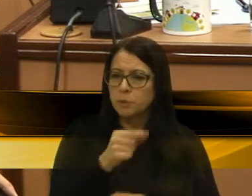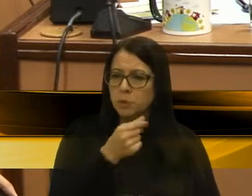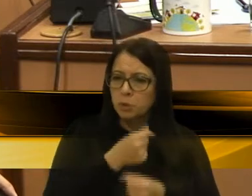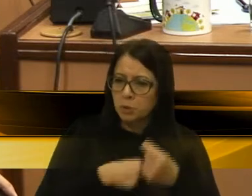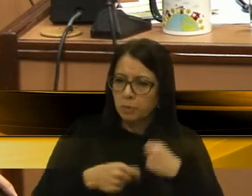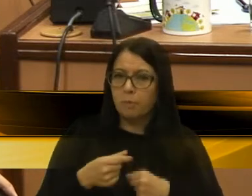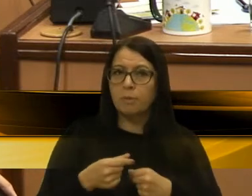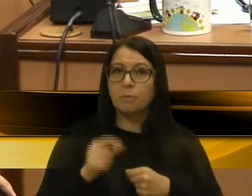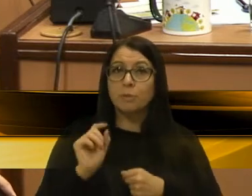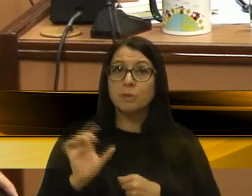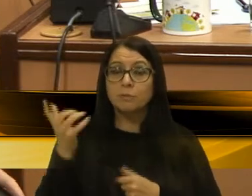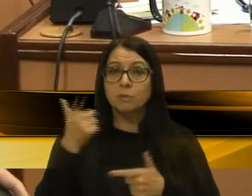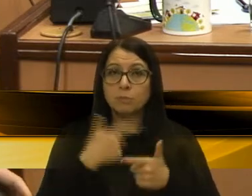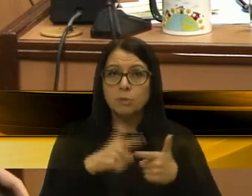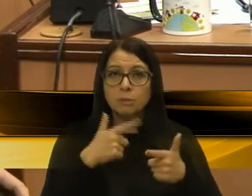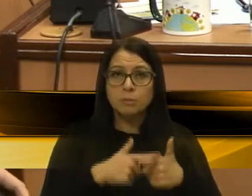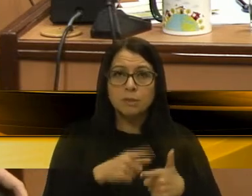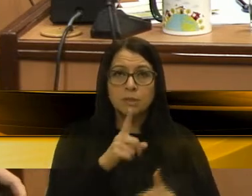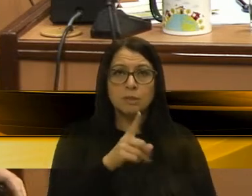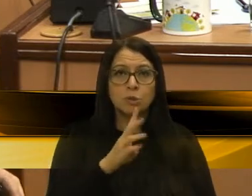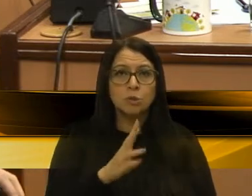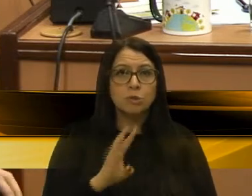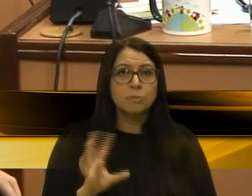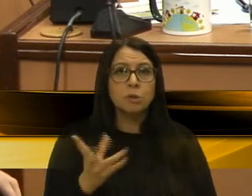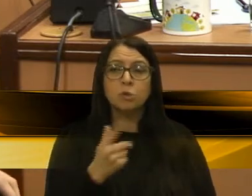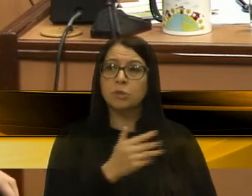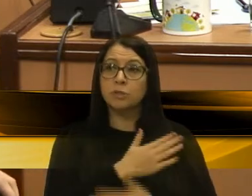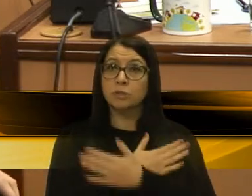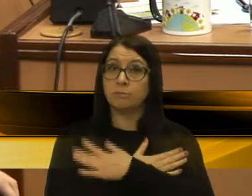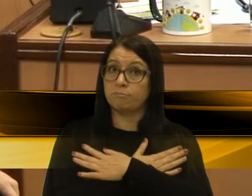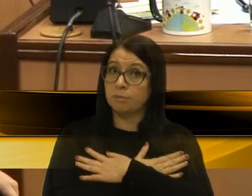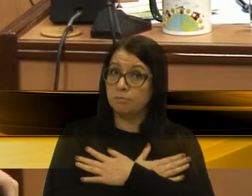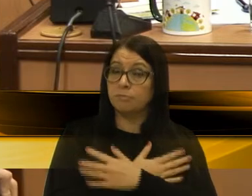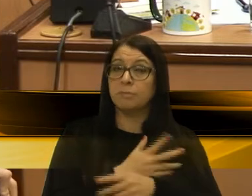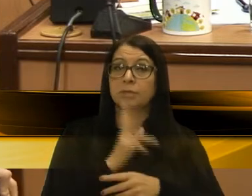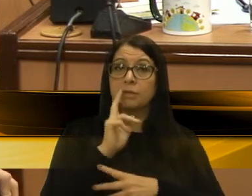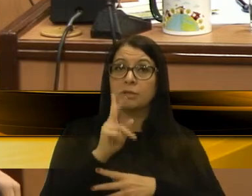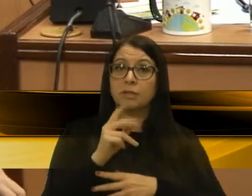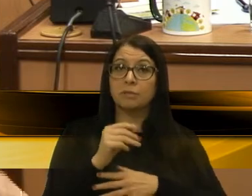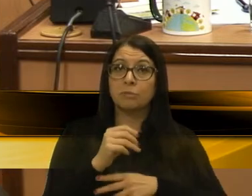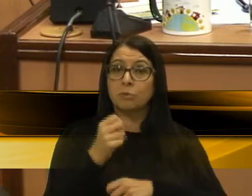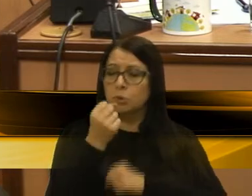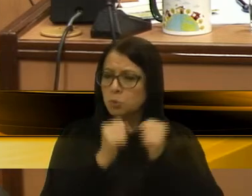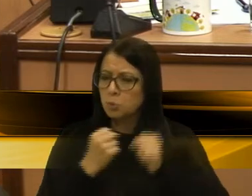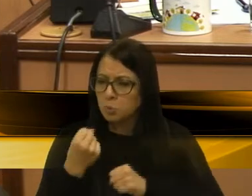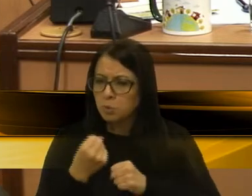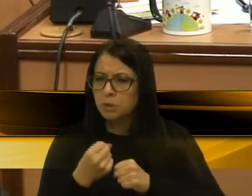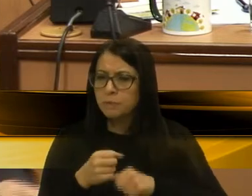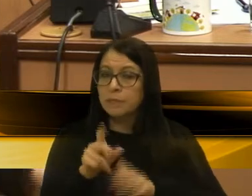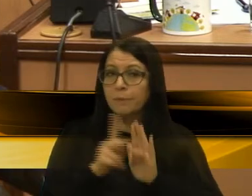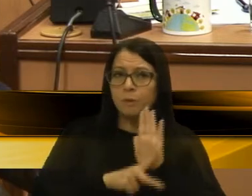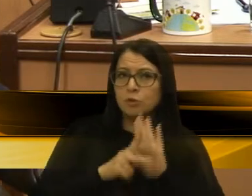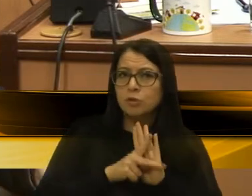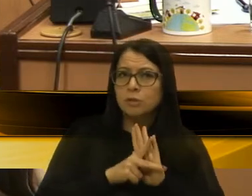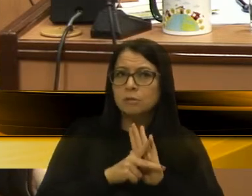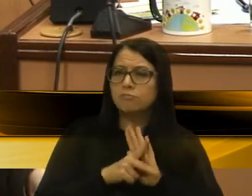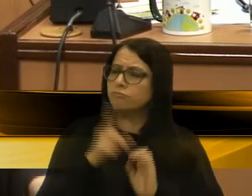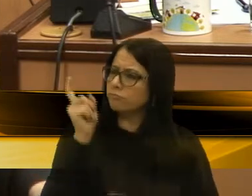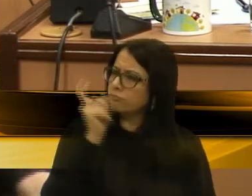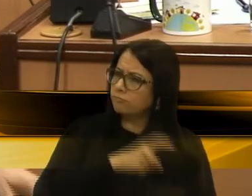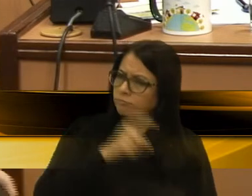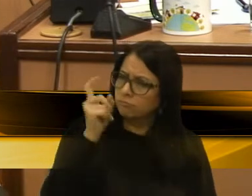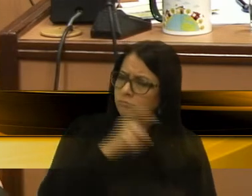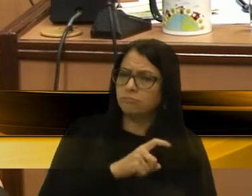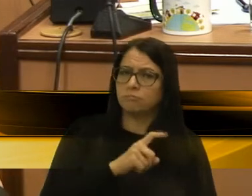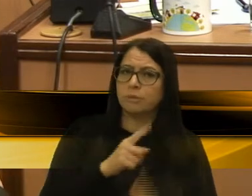econômico, nós vamos resolver o problema dos 14 milhões de desempregados, nós vamos industrializar o país, vamos ter um projeto, uma grande mentira que